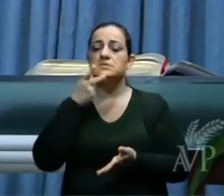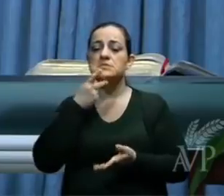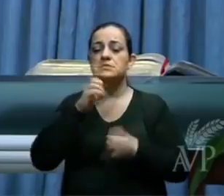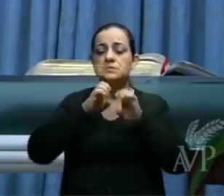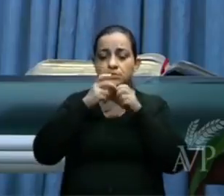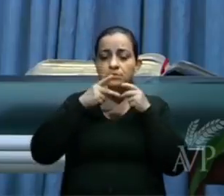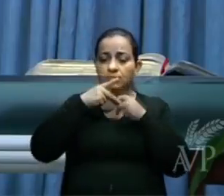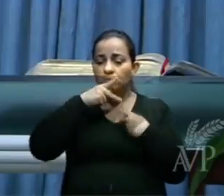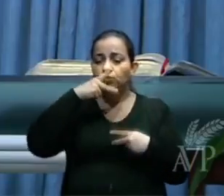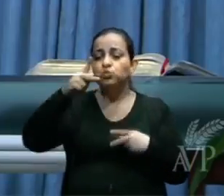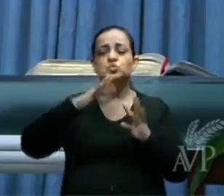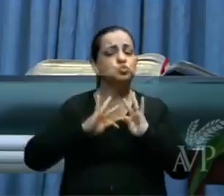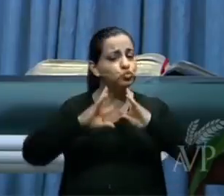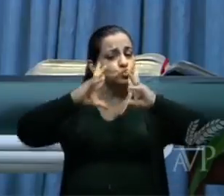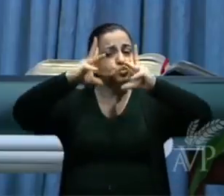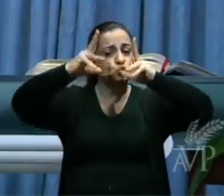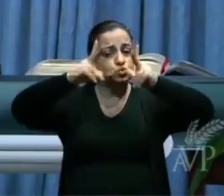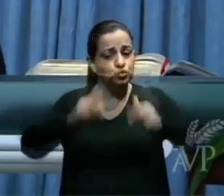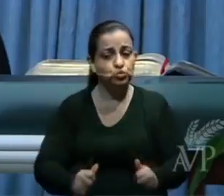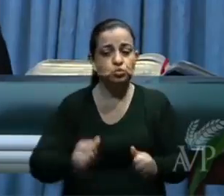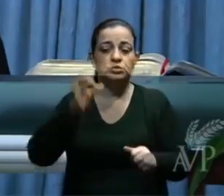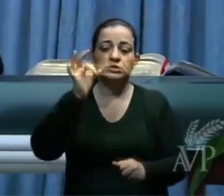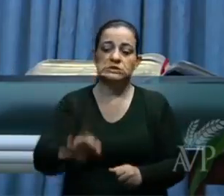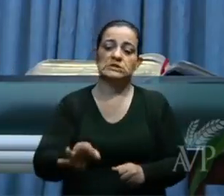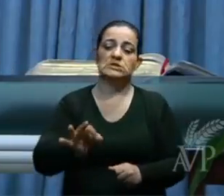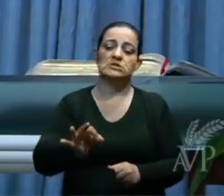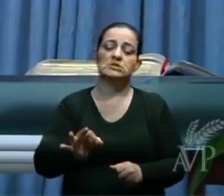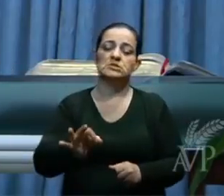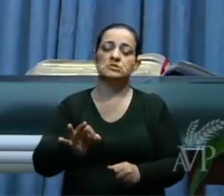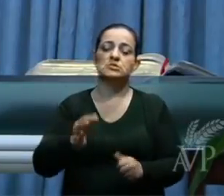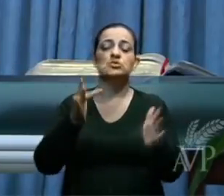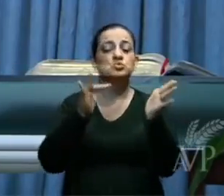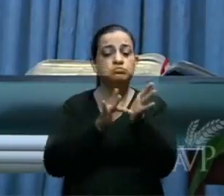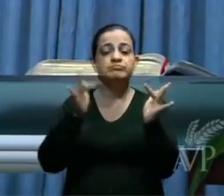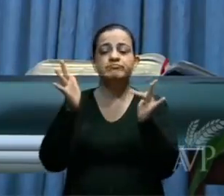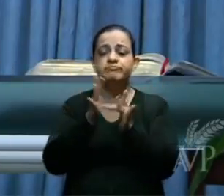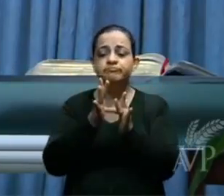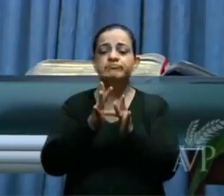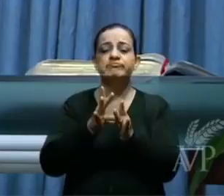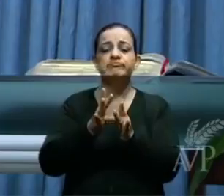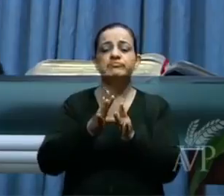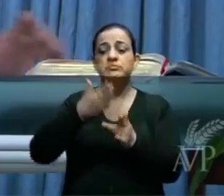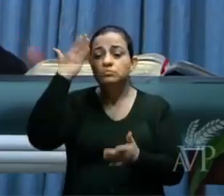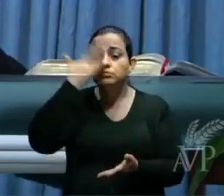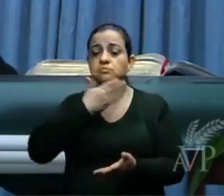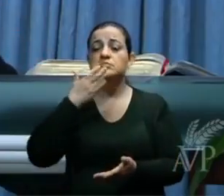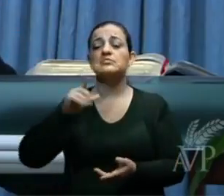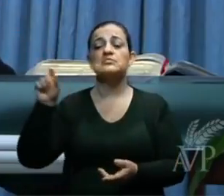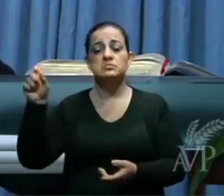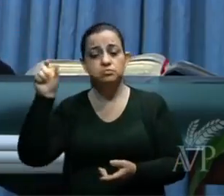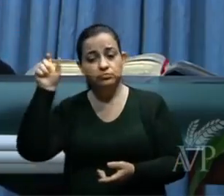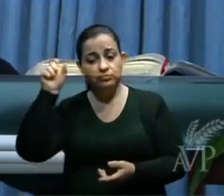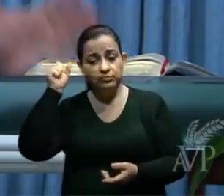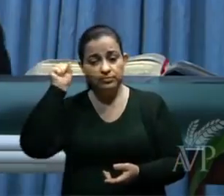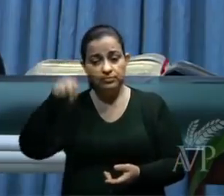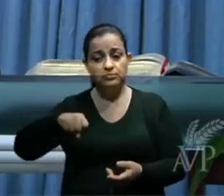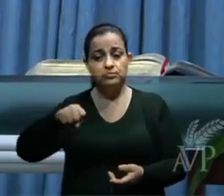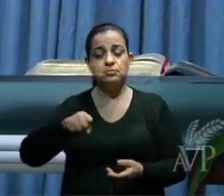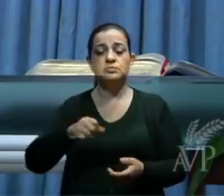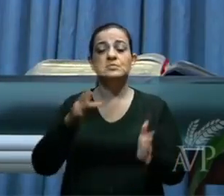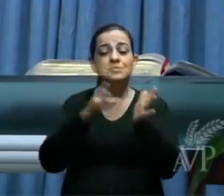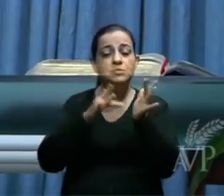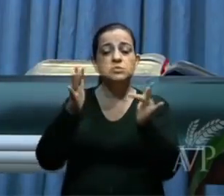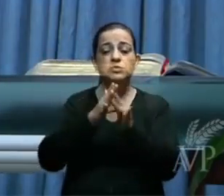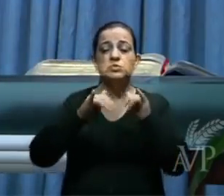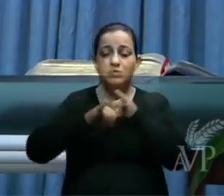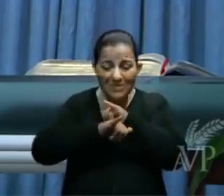todas elas se cumpriram jesus ele indicou joão batista jesus